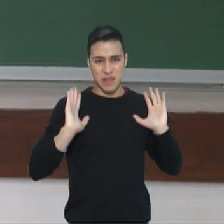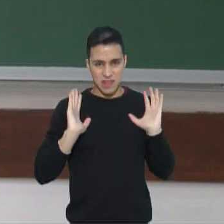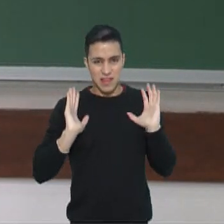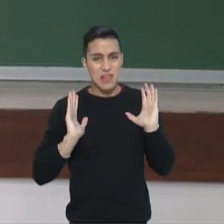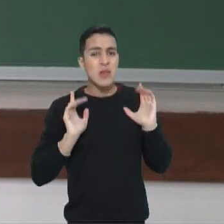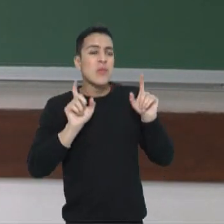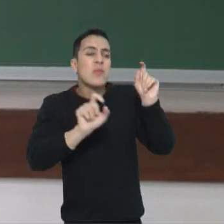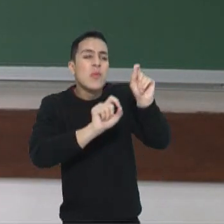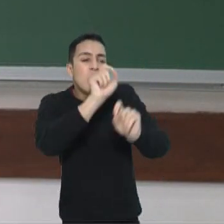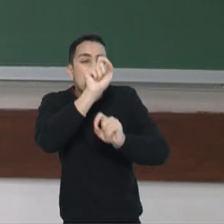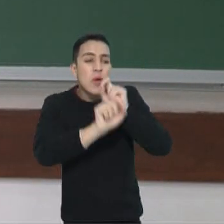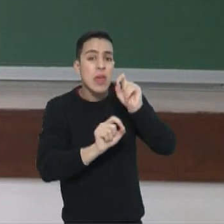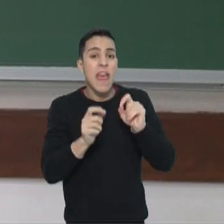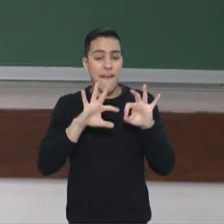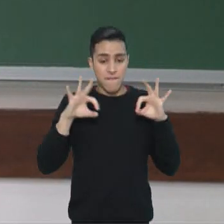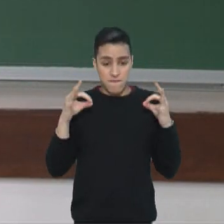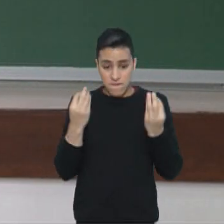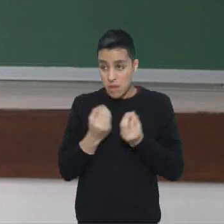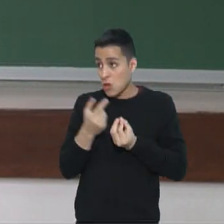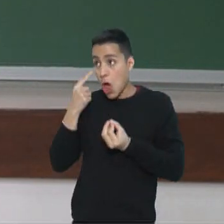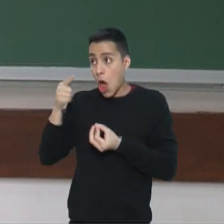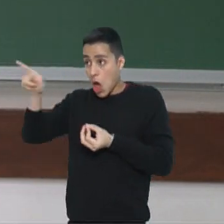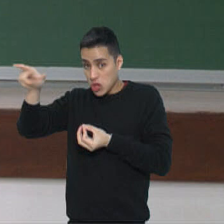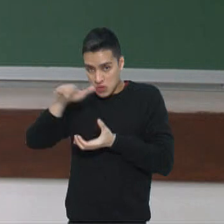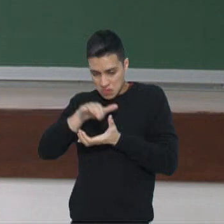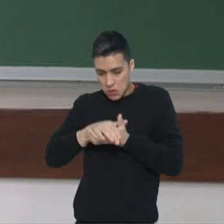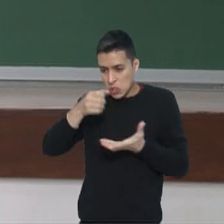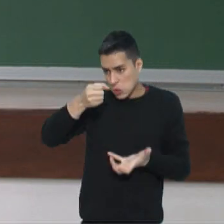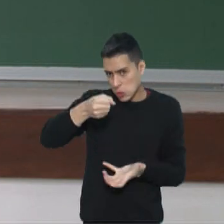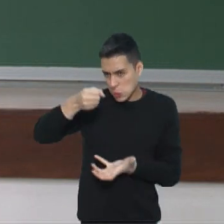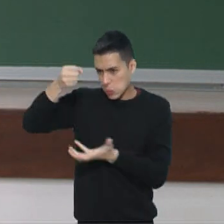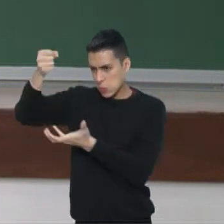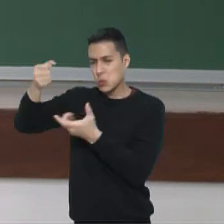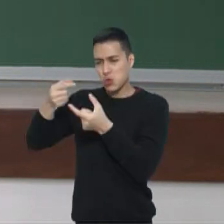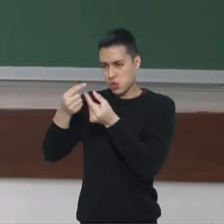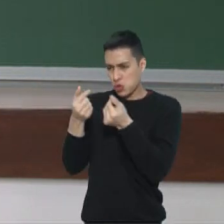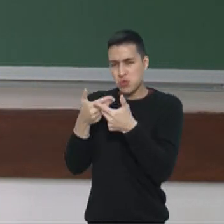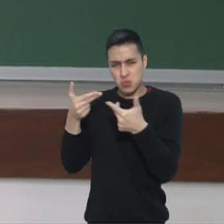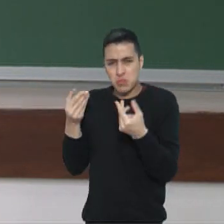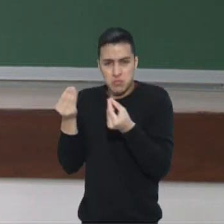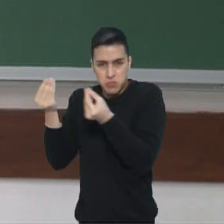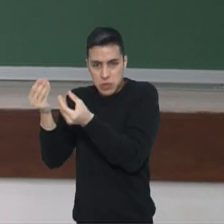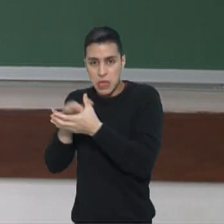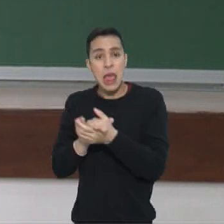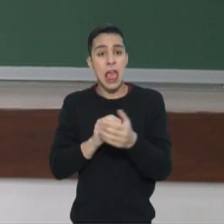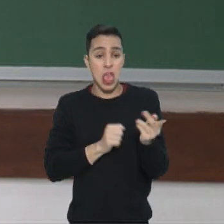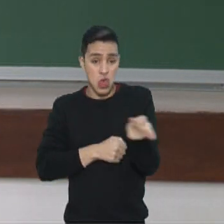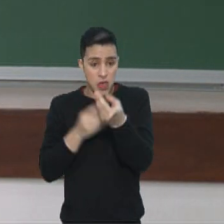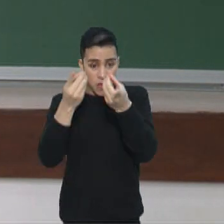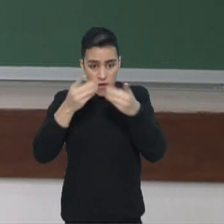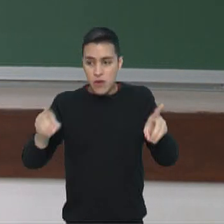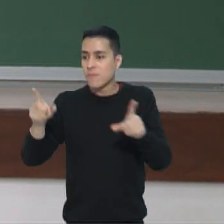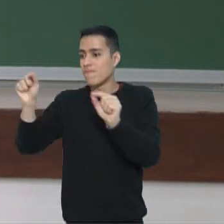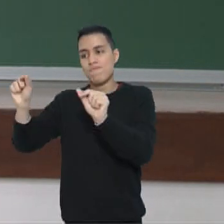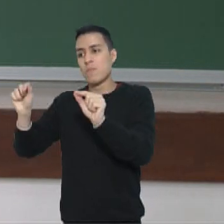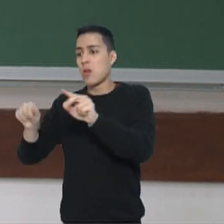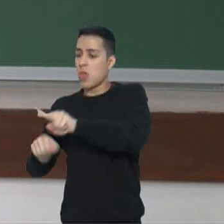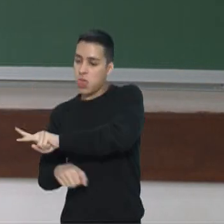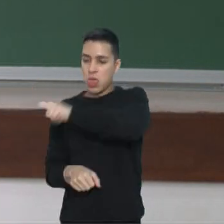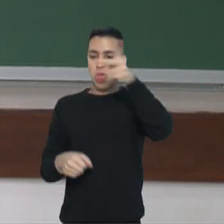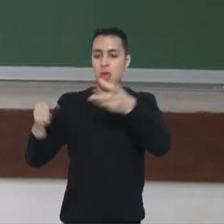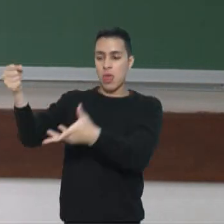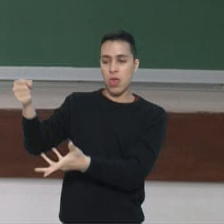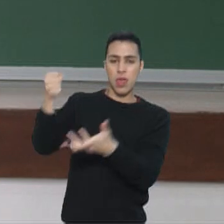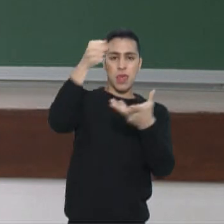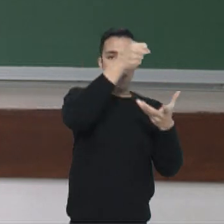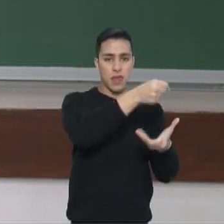aquilo que eles tinham entregado para o marido como dote, como bens, por exemplo, voltava para a mulher no caso do divórcio. Elas